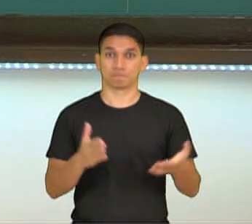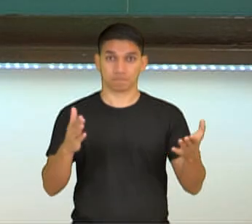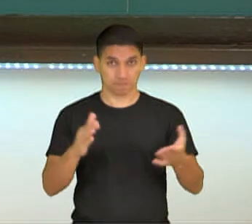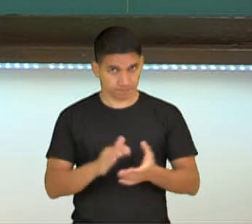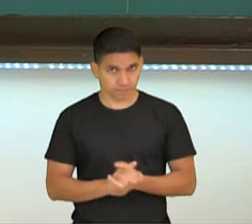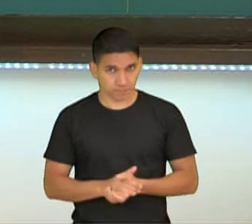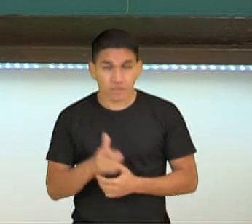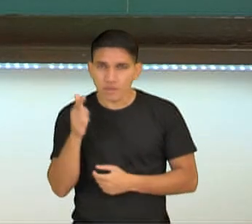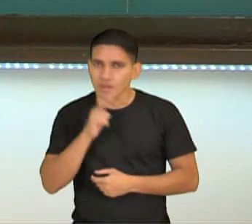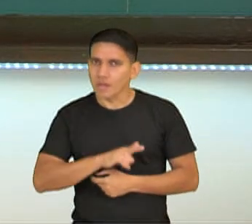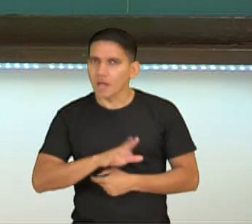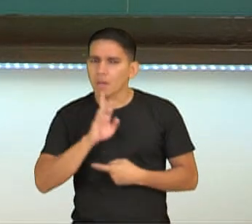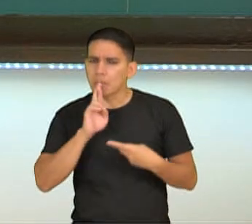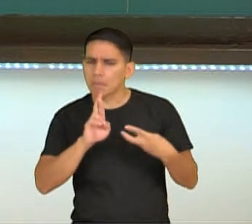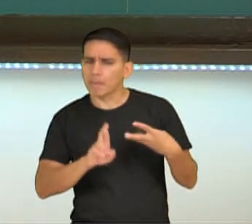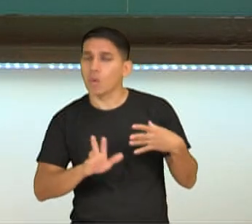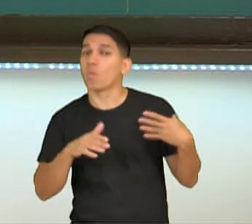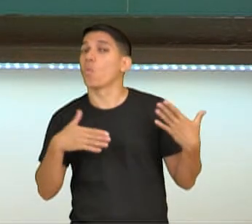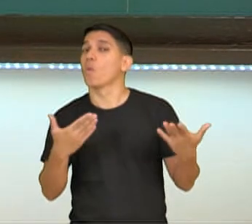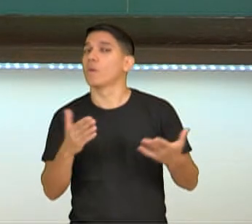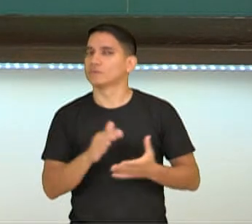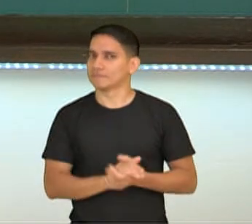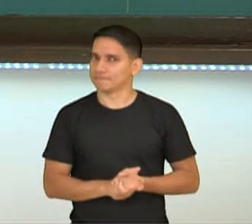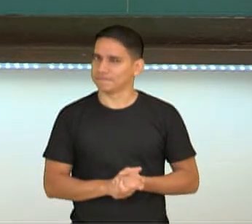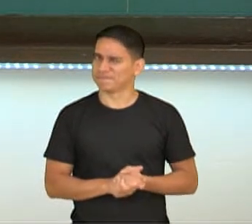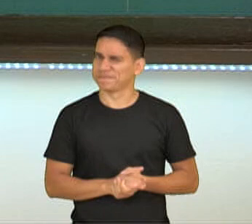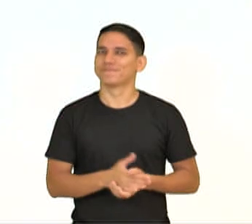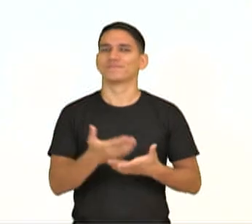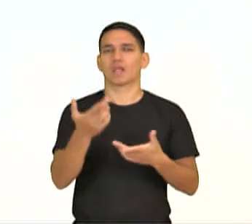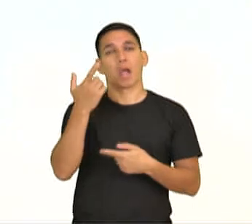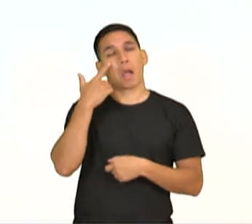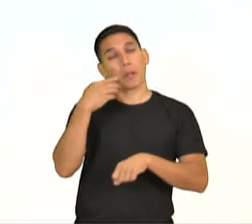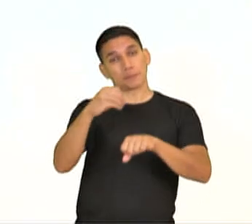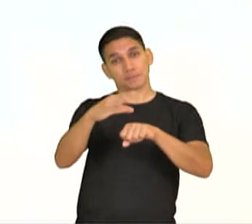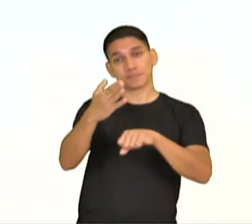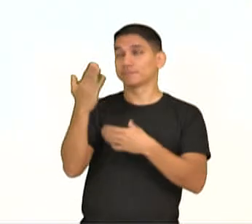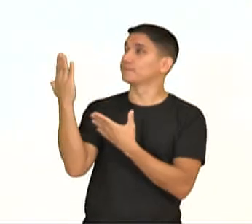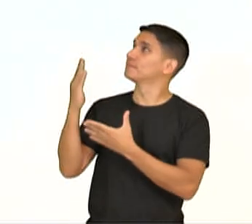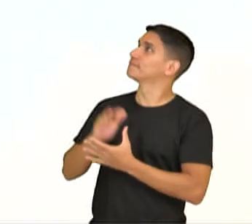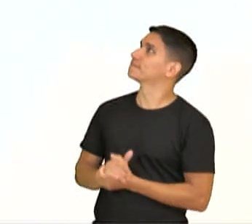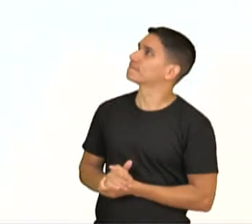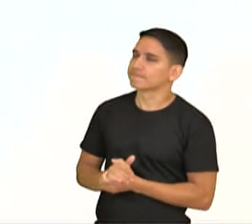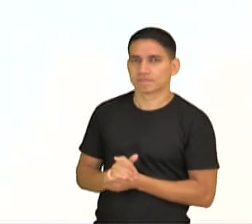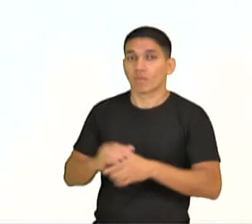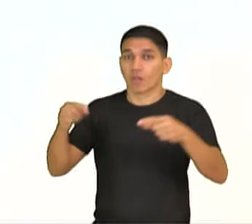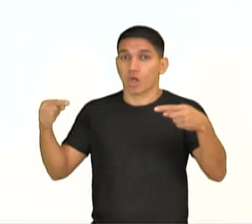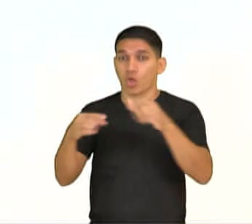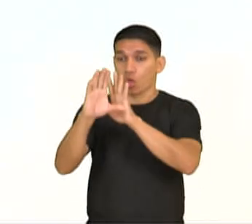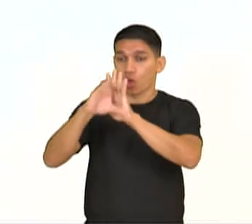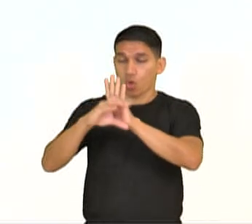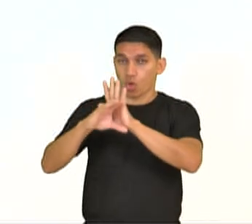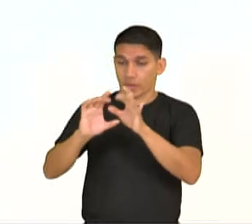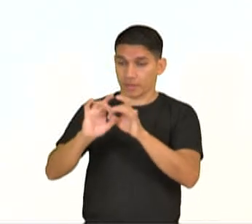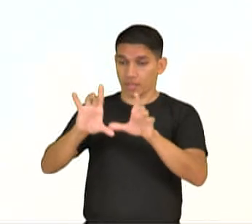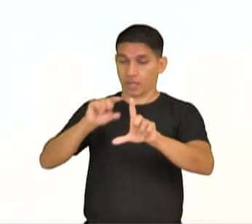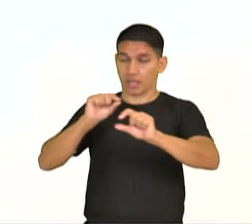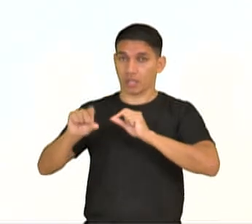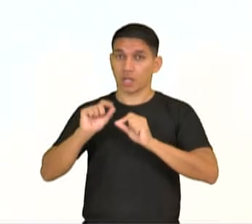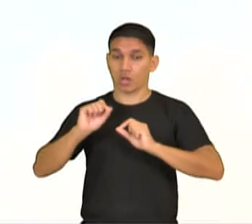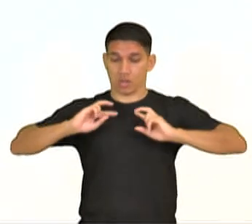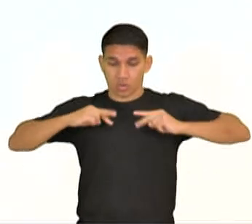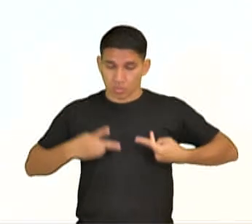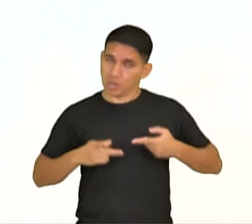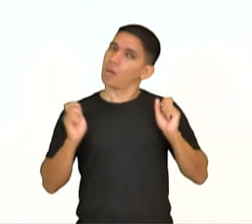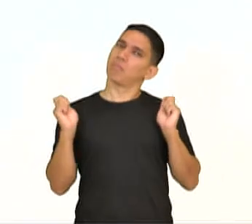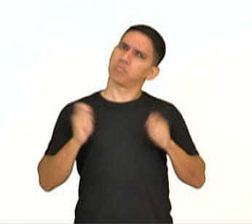Então, estudante, qual foi a resposta que você marcou? Uma possibilidade é essa daqui, ó. Segundo o conceito de livre-arbítrio, o ser humano é livre